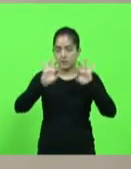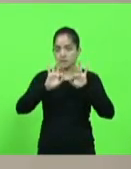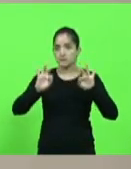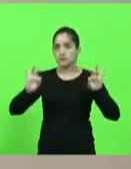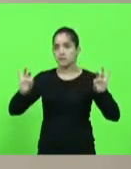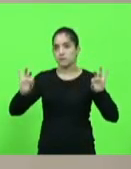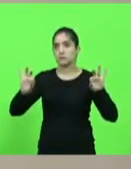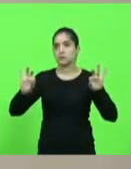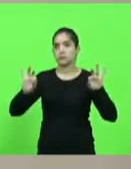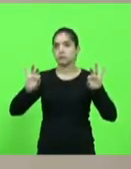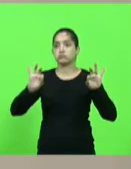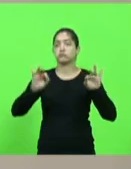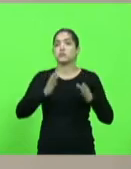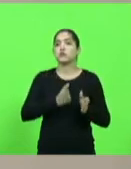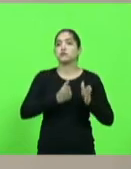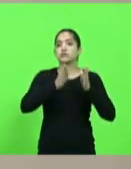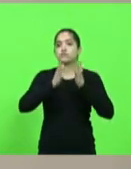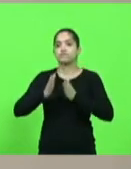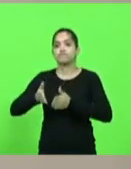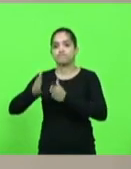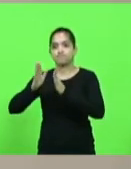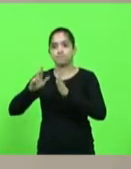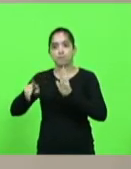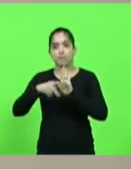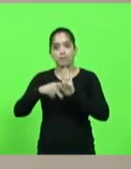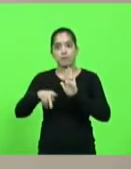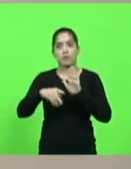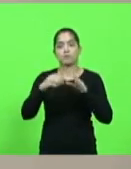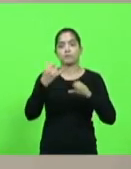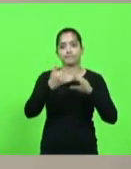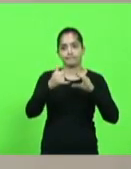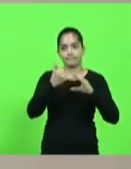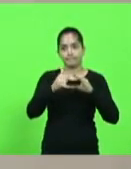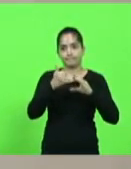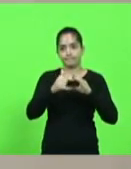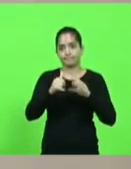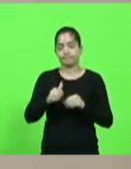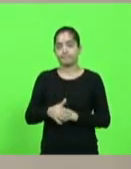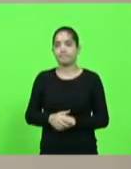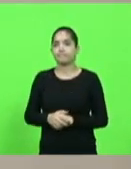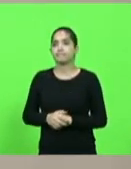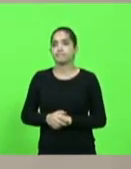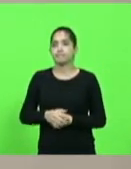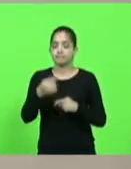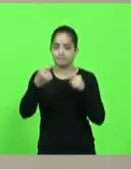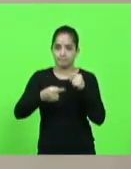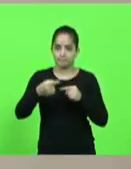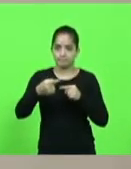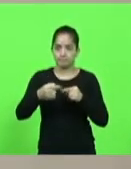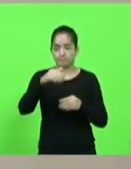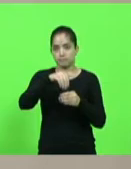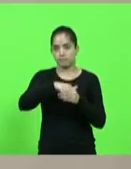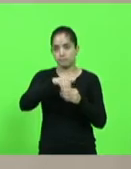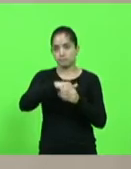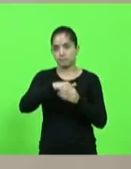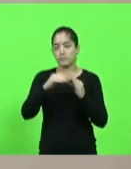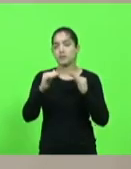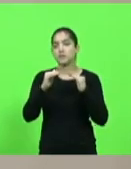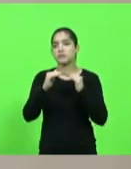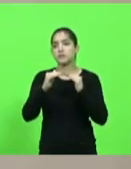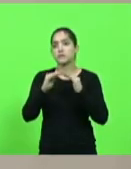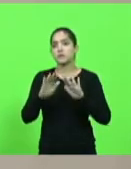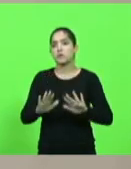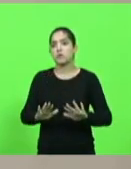mesmas nos postes de propriedade da Celesc no município. Em discussão. Não havendo quem queira discutir em votação, deputados que aprovam,